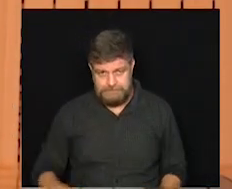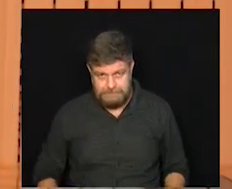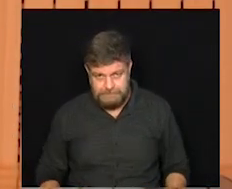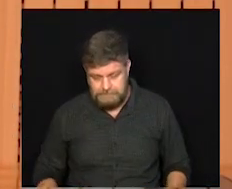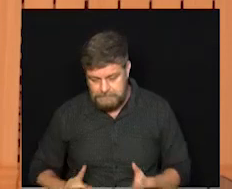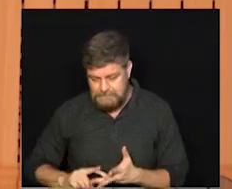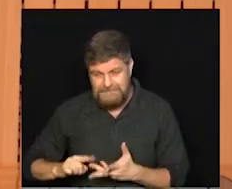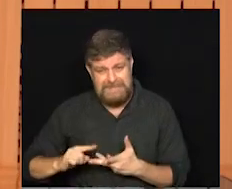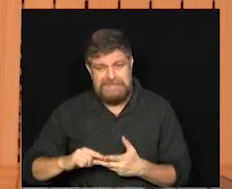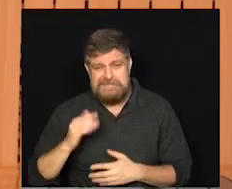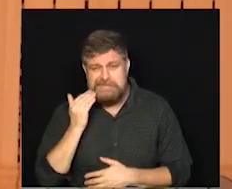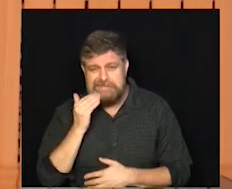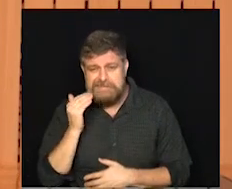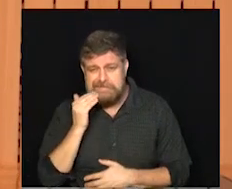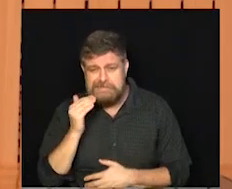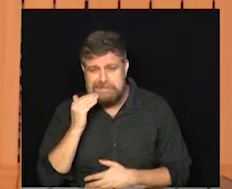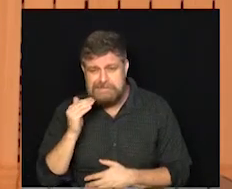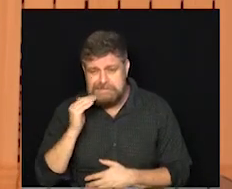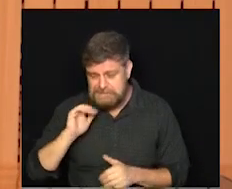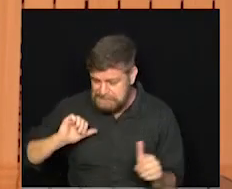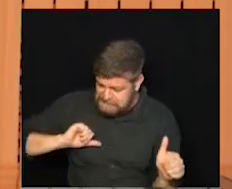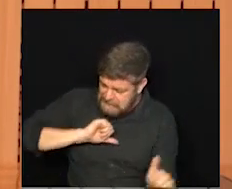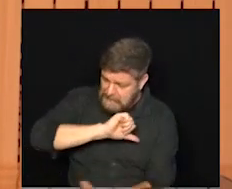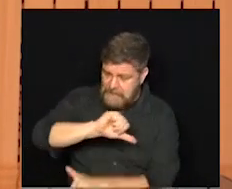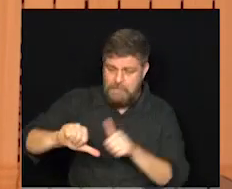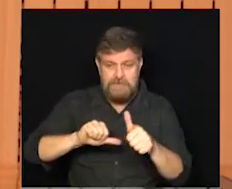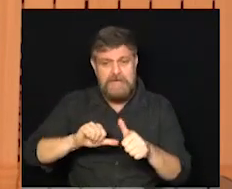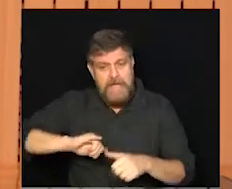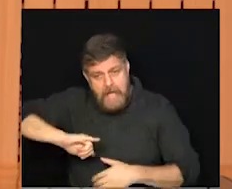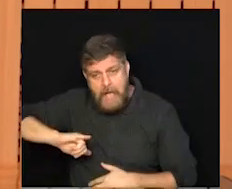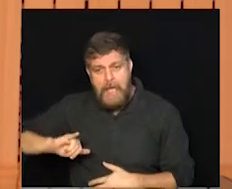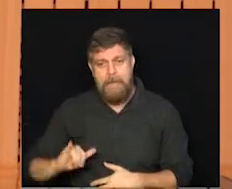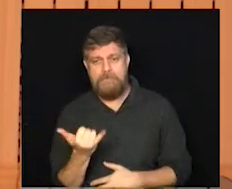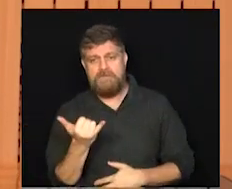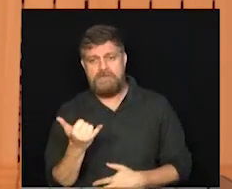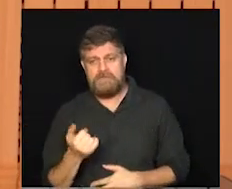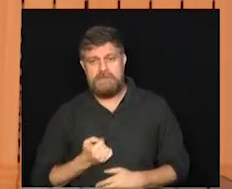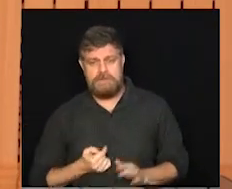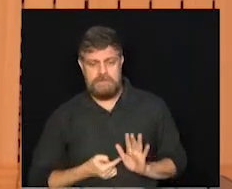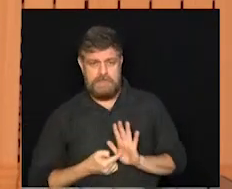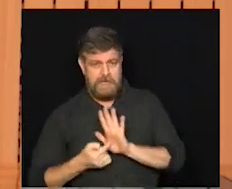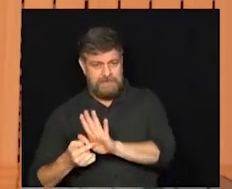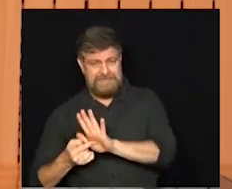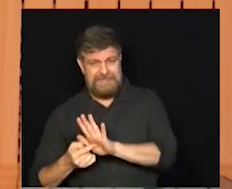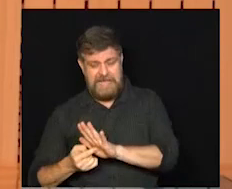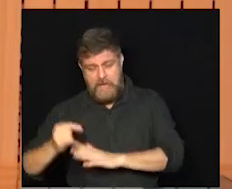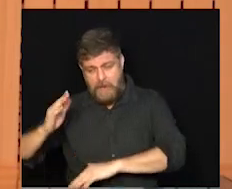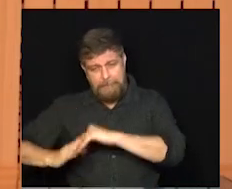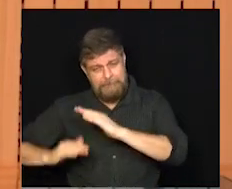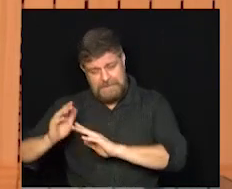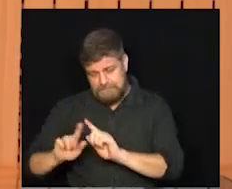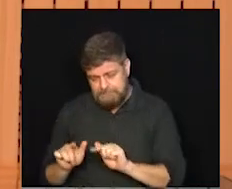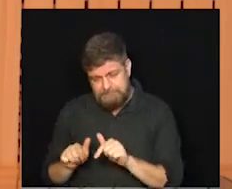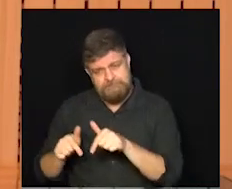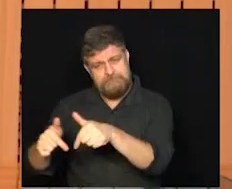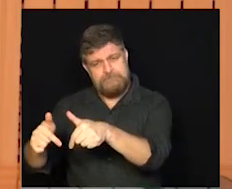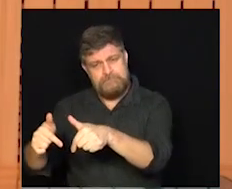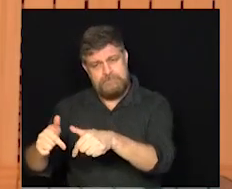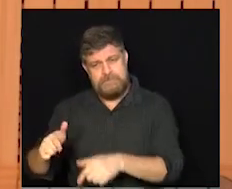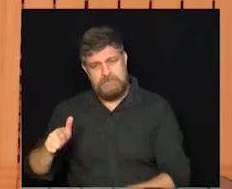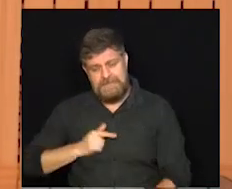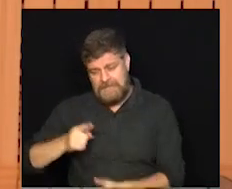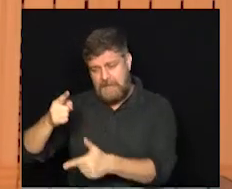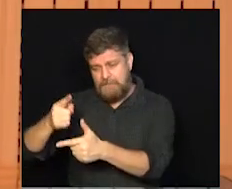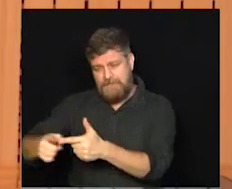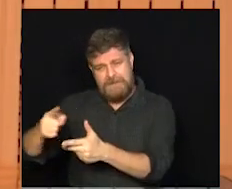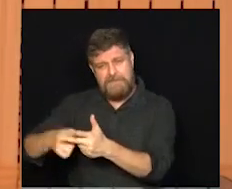essa deficiência possa ser aproveitado e apontado ali com ações para corrigir esses